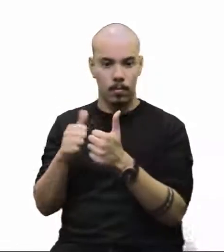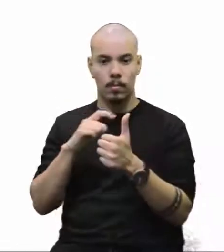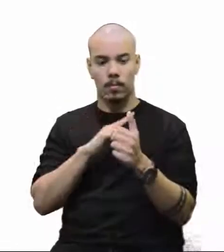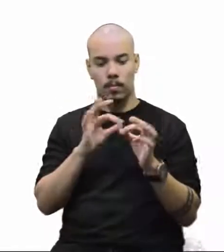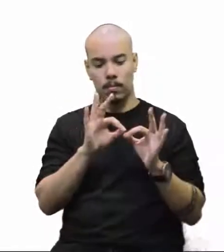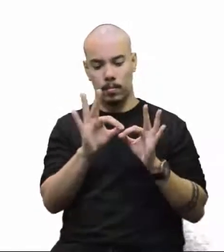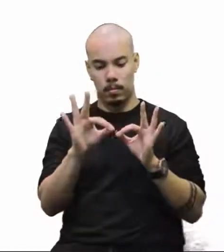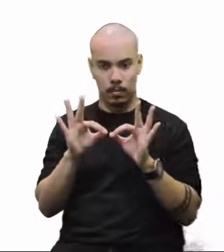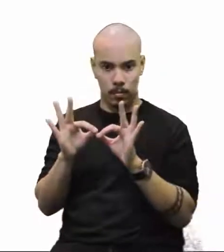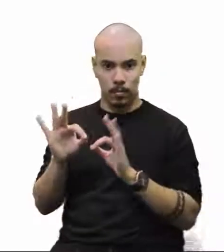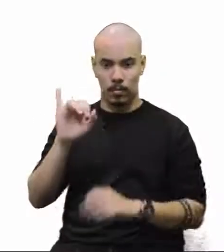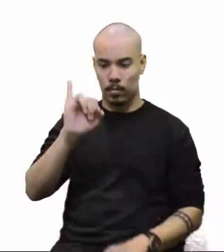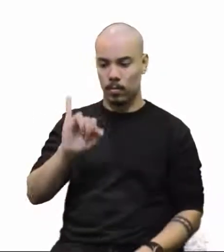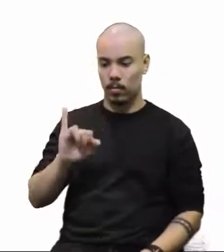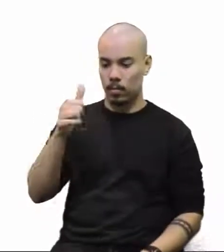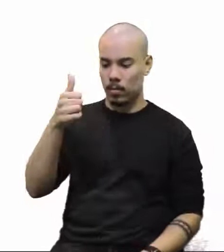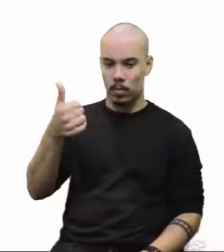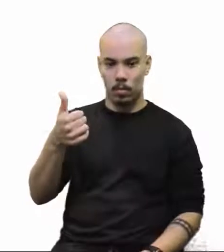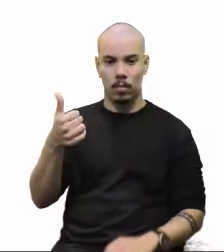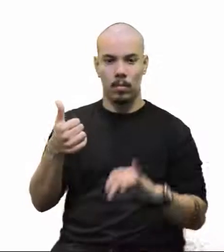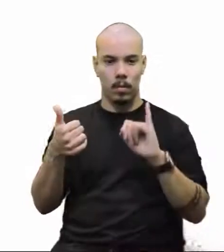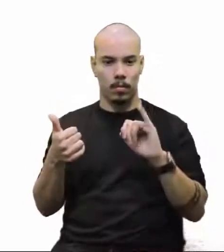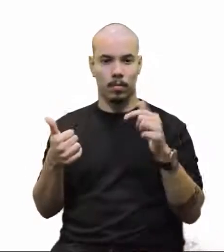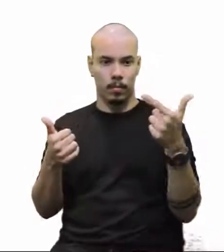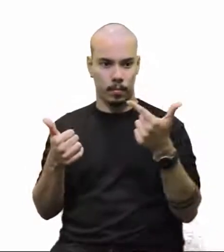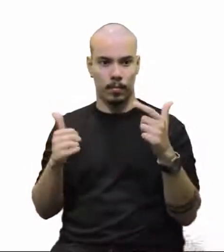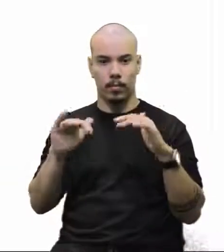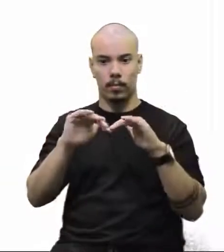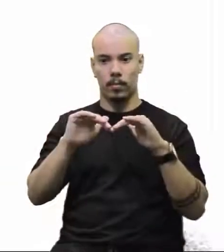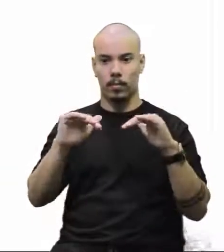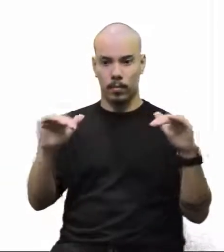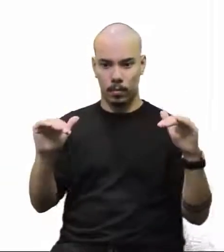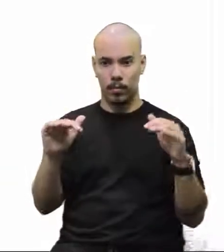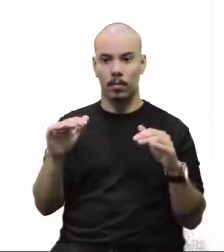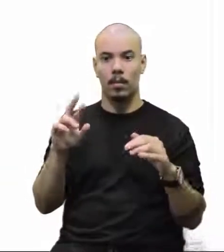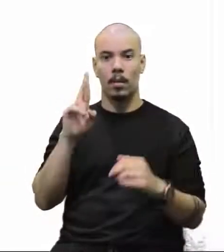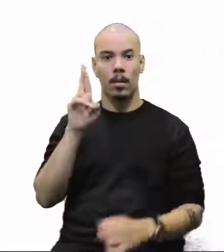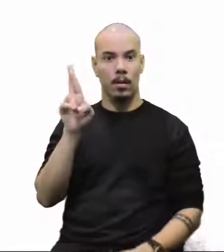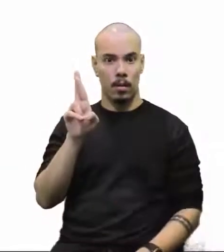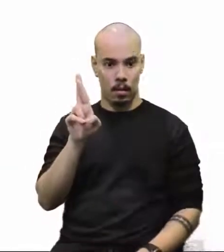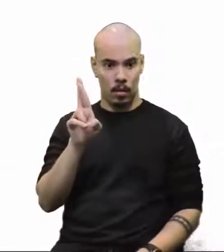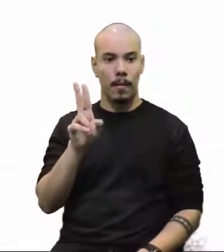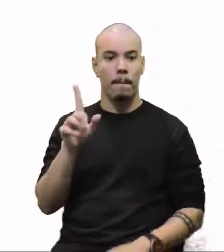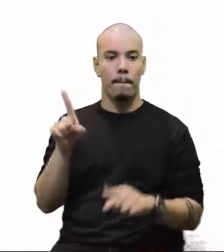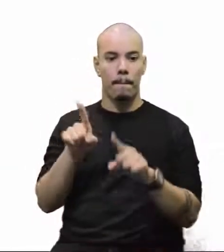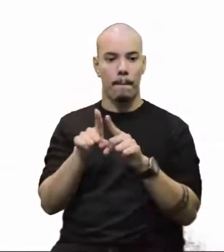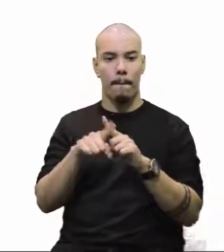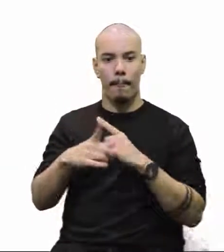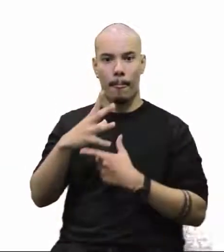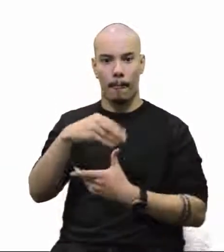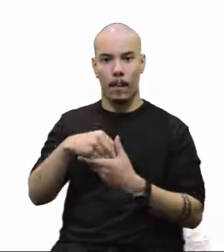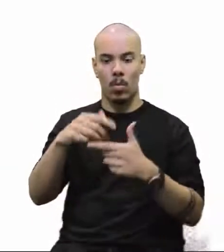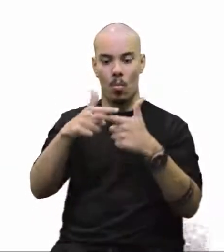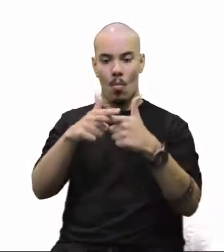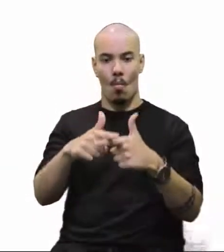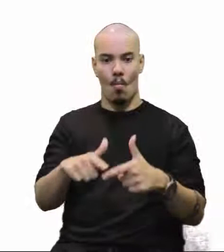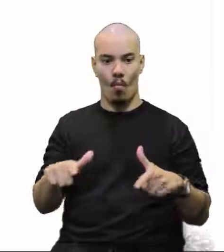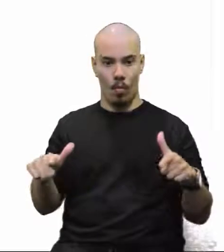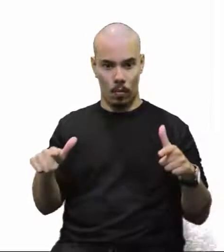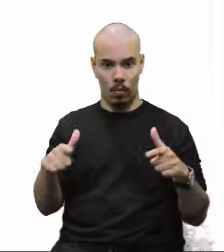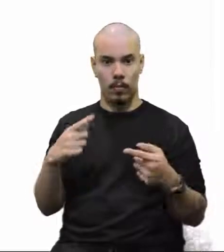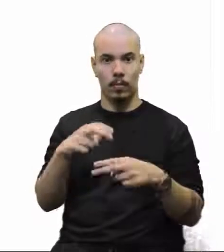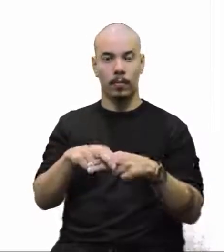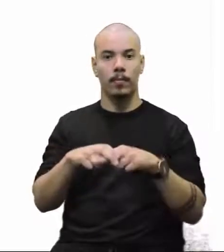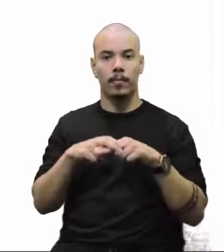correntes elétricas 1 e 2, separados por uma distância R um do outro e situados no vácuo. A